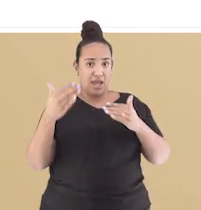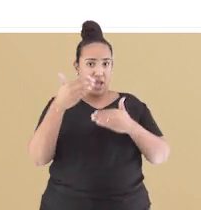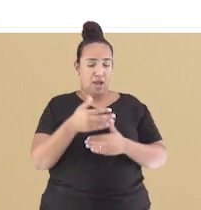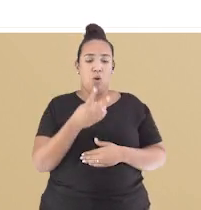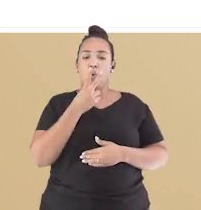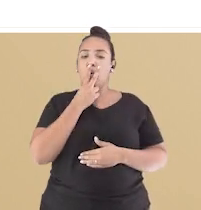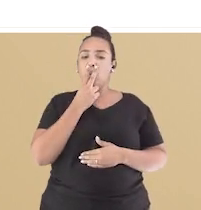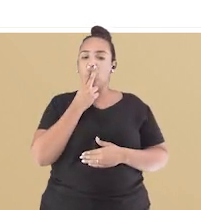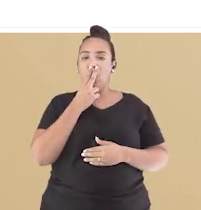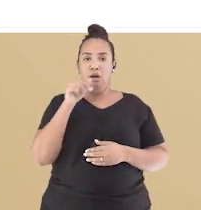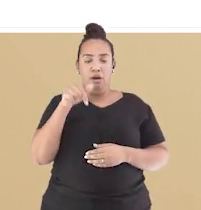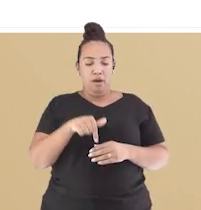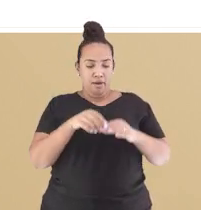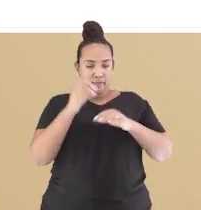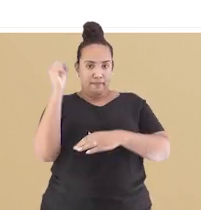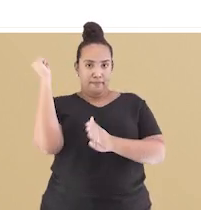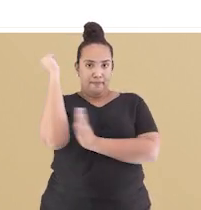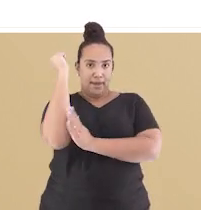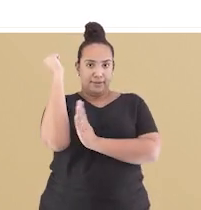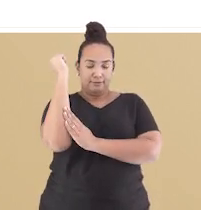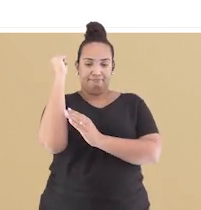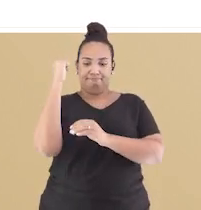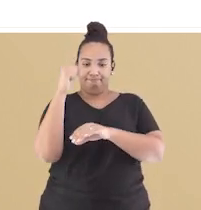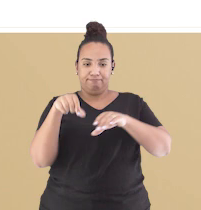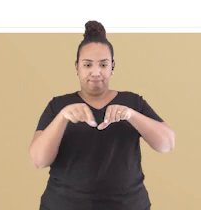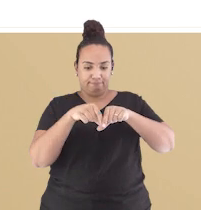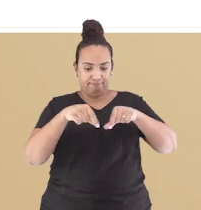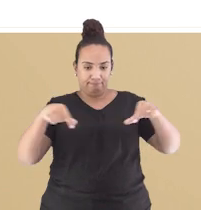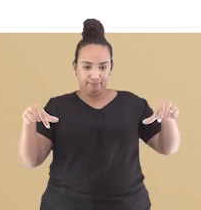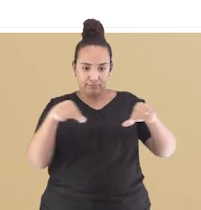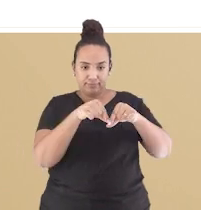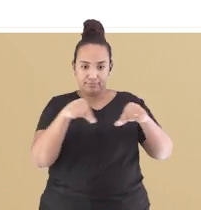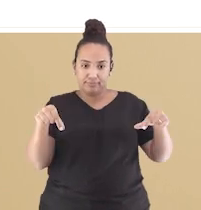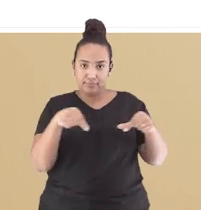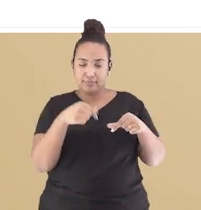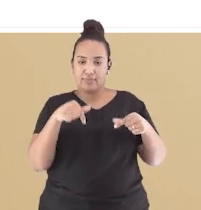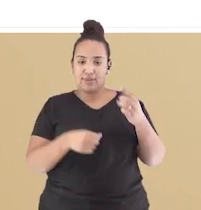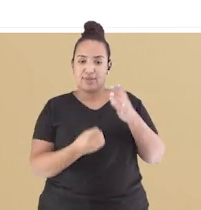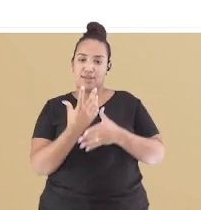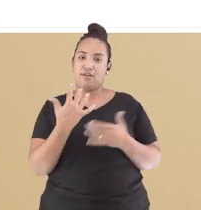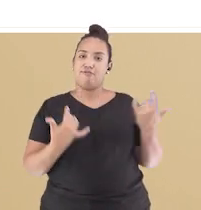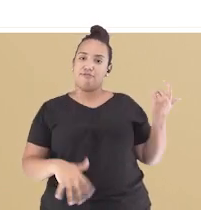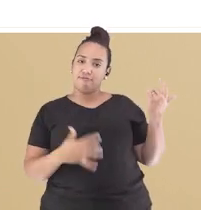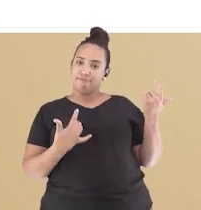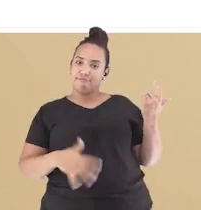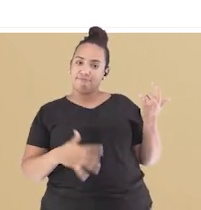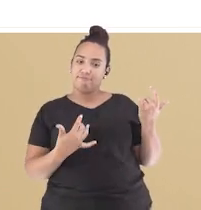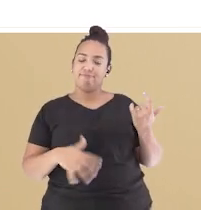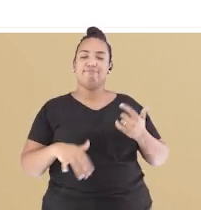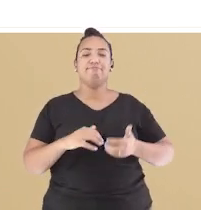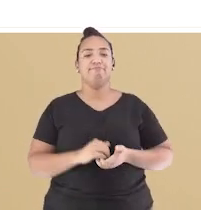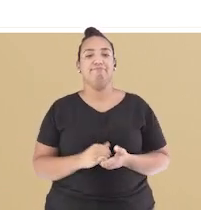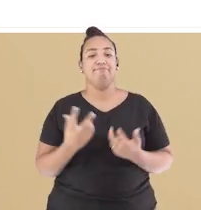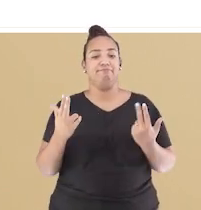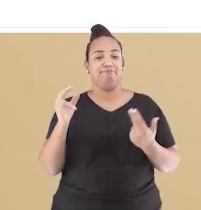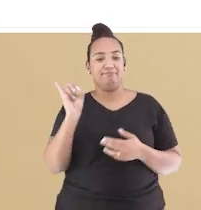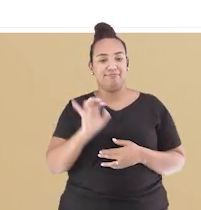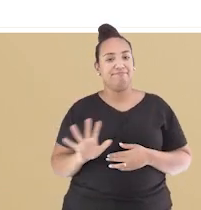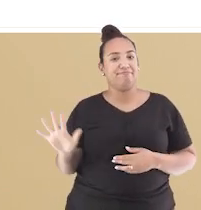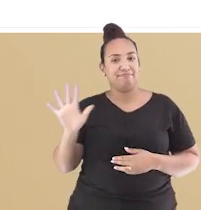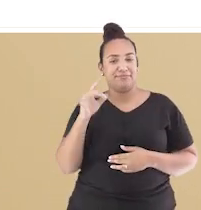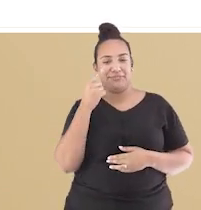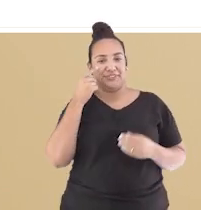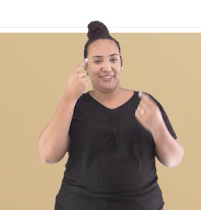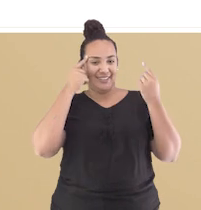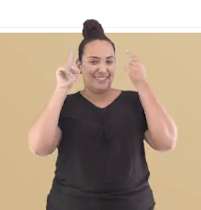Também pegavam caixas vazias de charuto, espetavam uma estaca de madeira, esticavam um arame, e essa era uma forma bem simples de construir